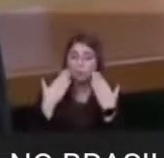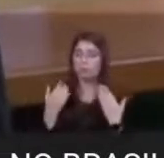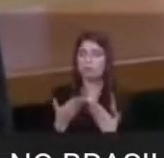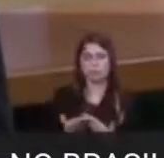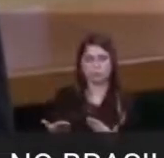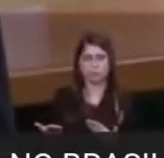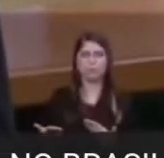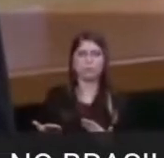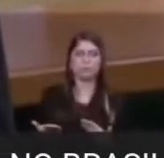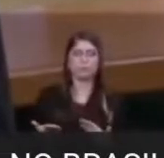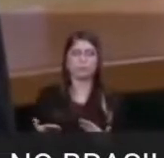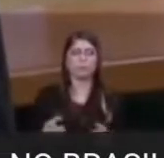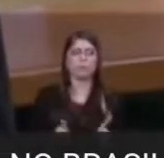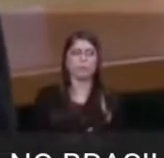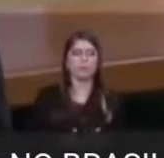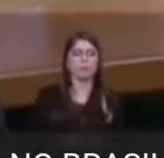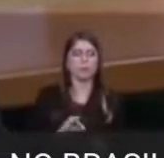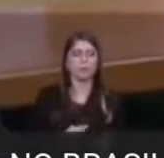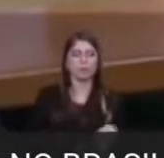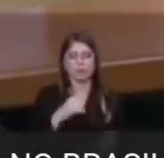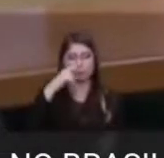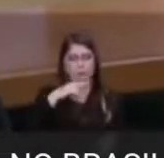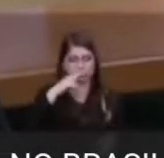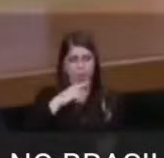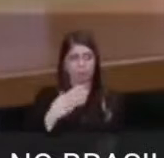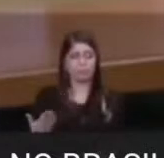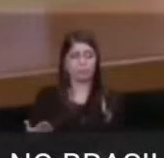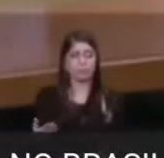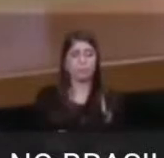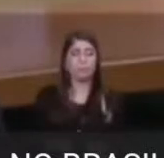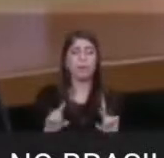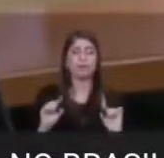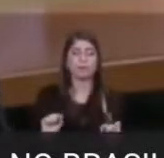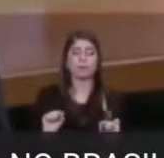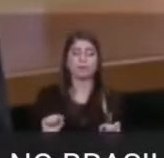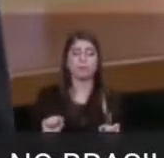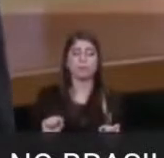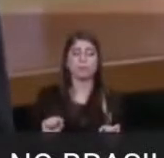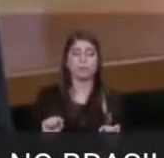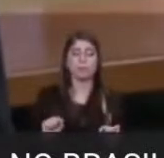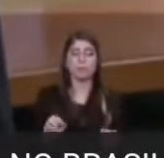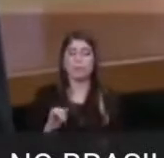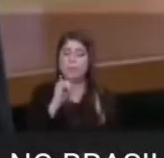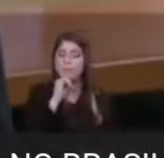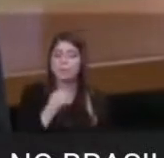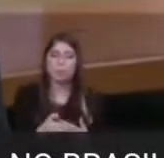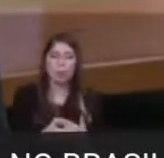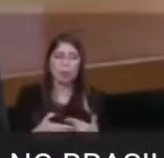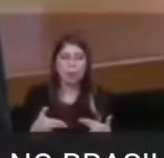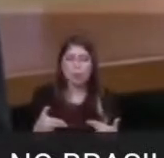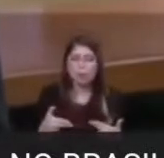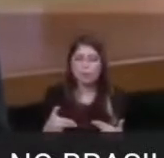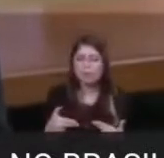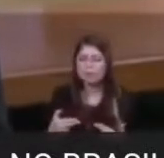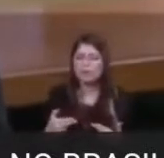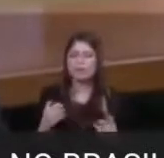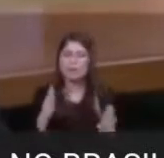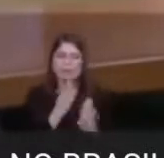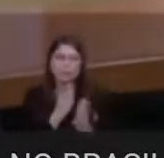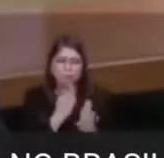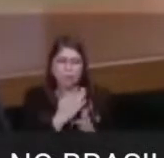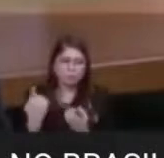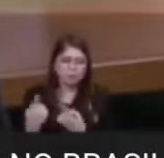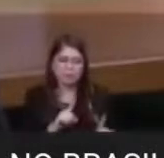tanto por Vossa Excelência quanto pelo ministro Gilmar, mas não quando escondem insinuações,